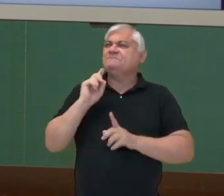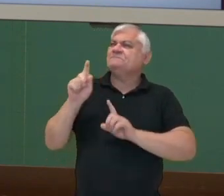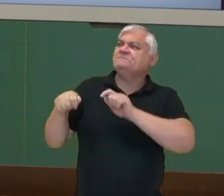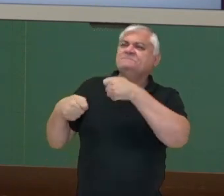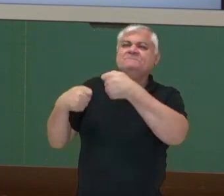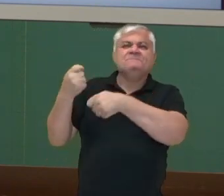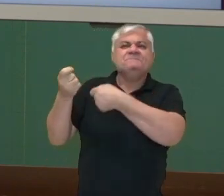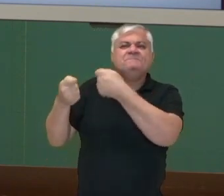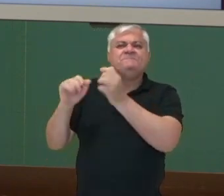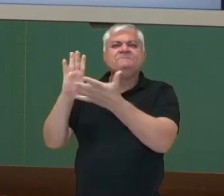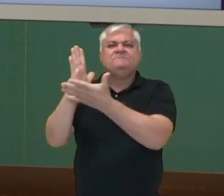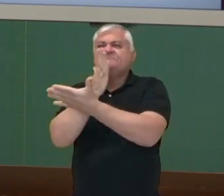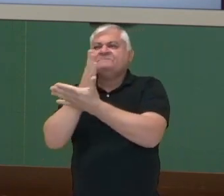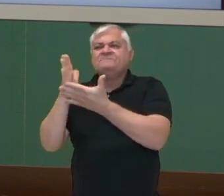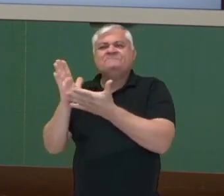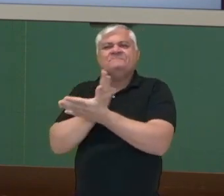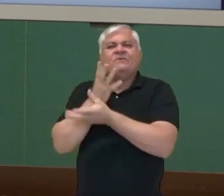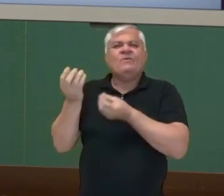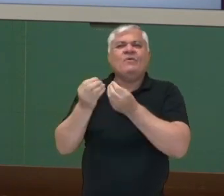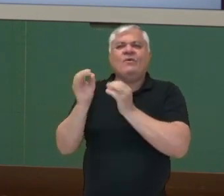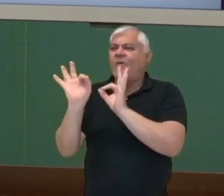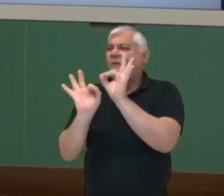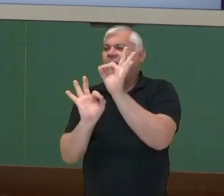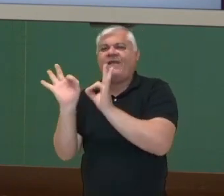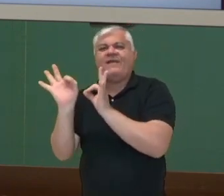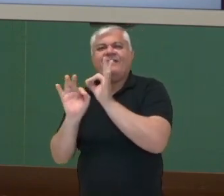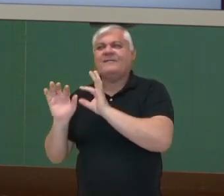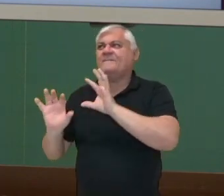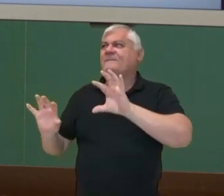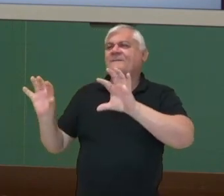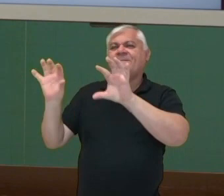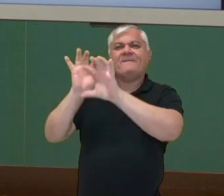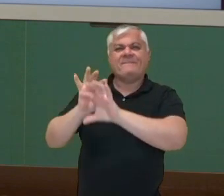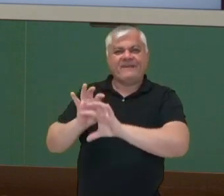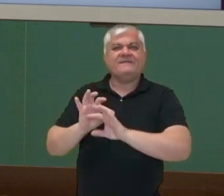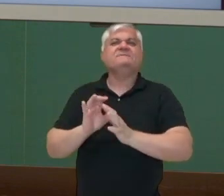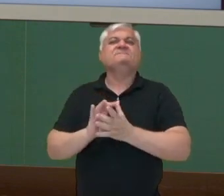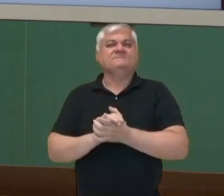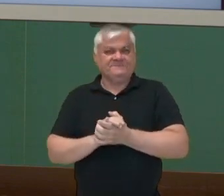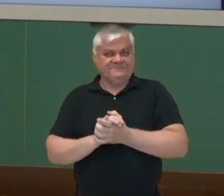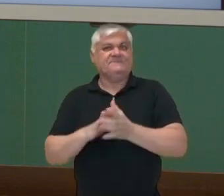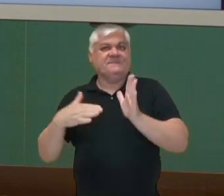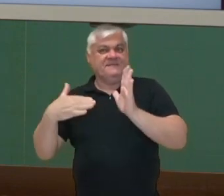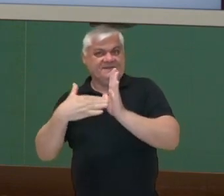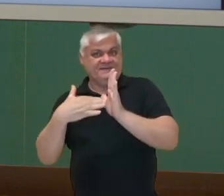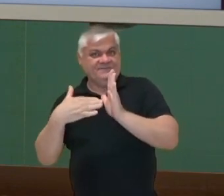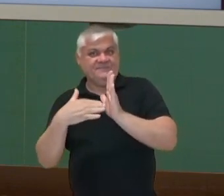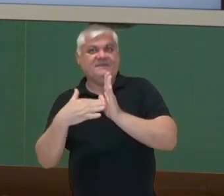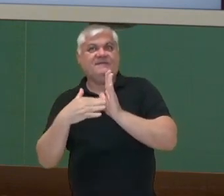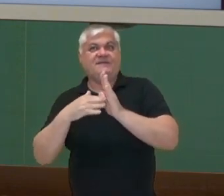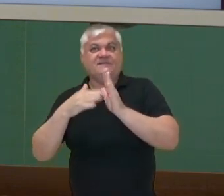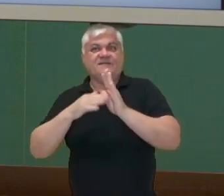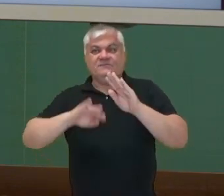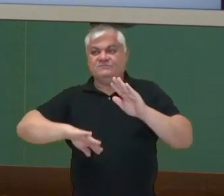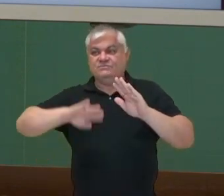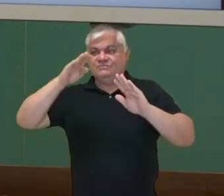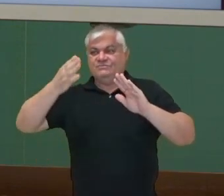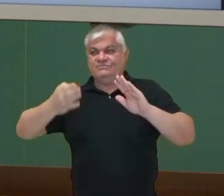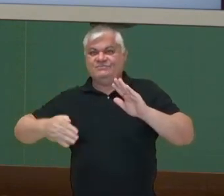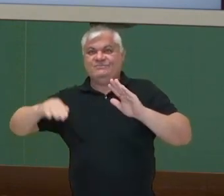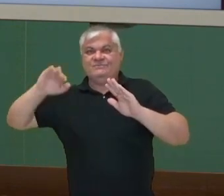está dividida e como está organizada essa área, né, delimitada pelos pontos mais altos, com o